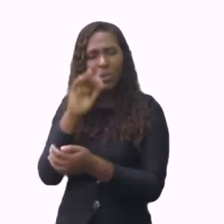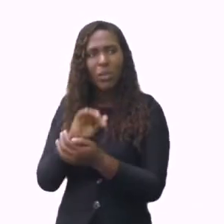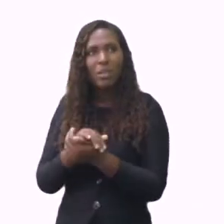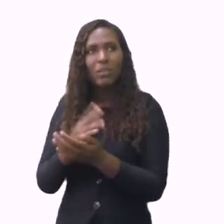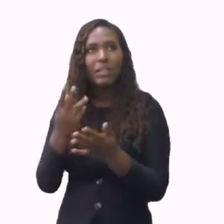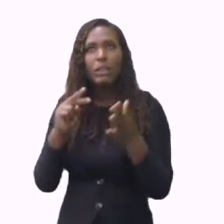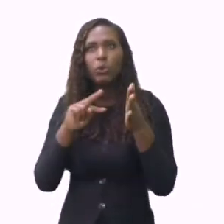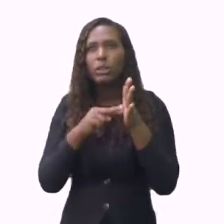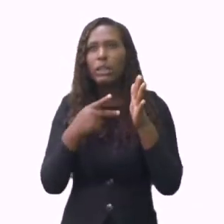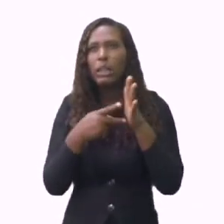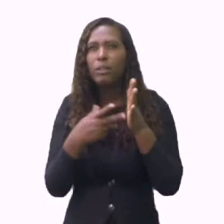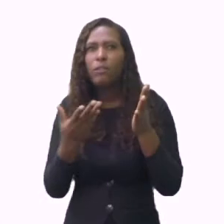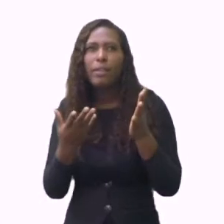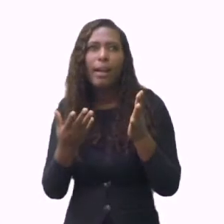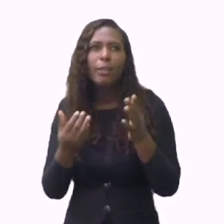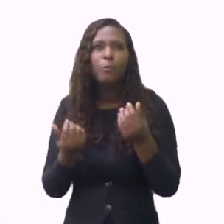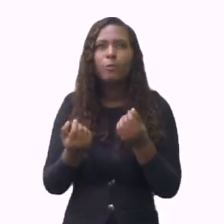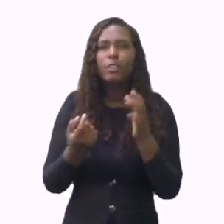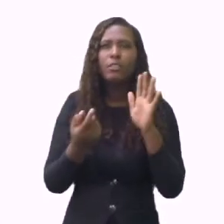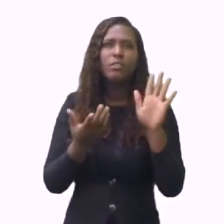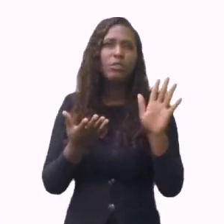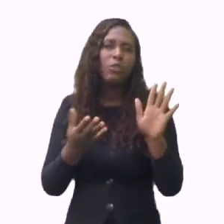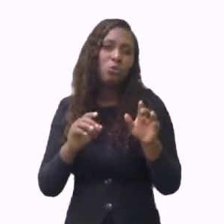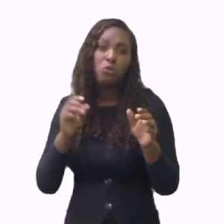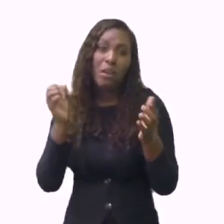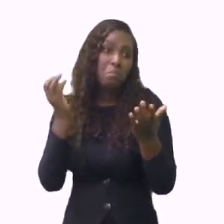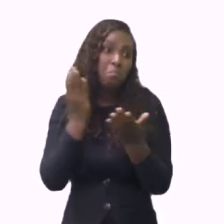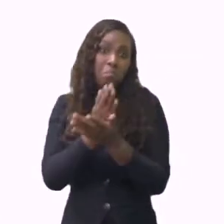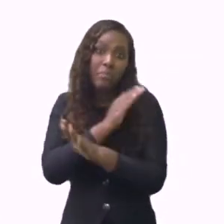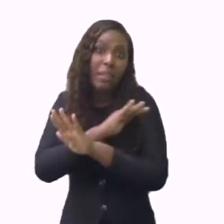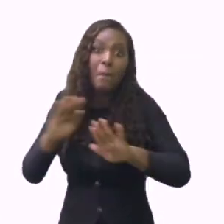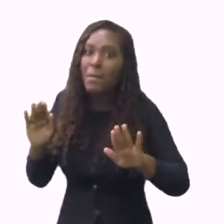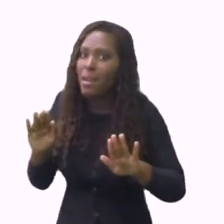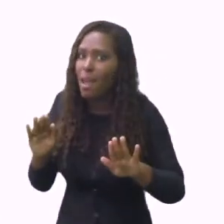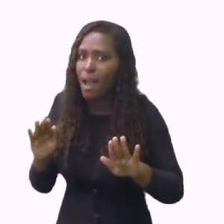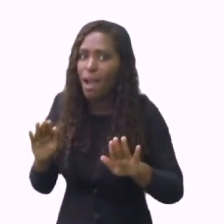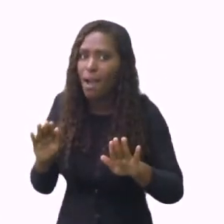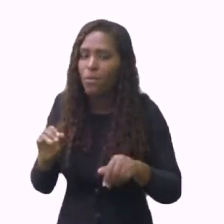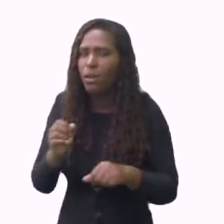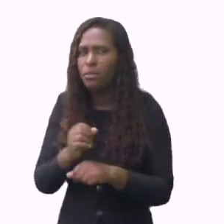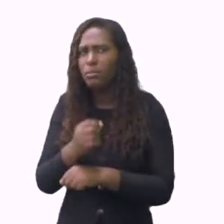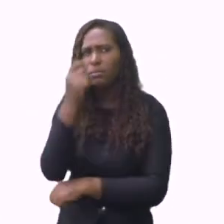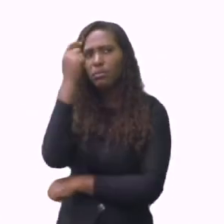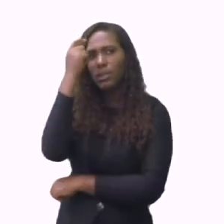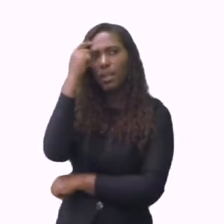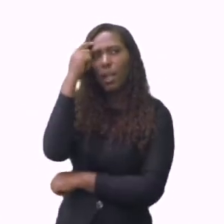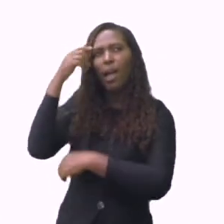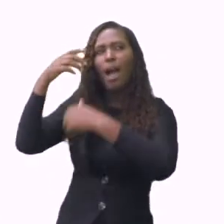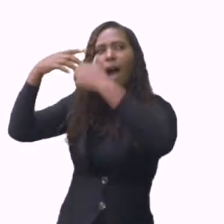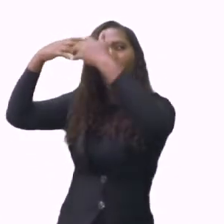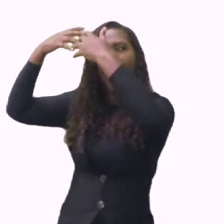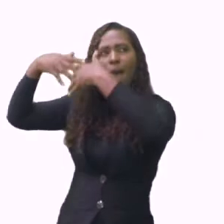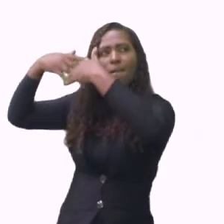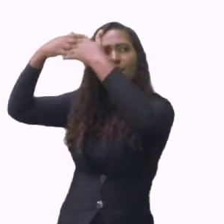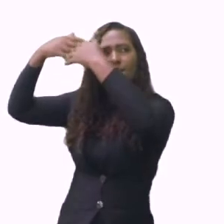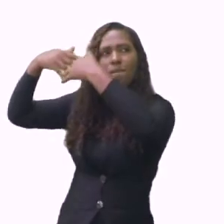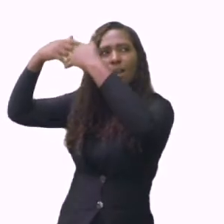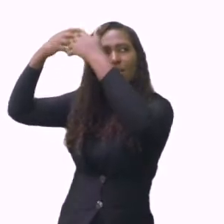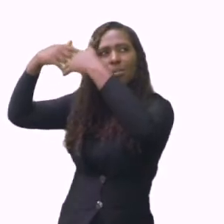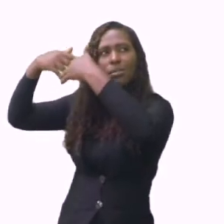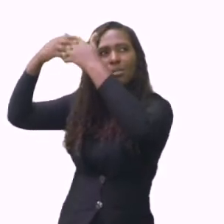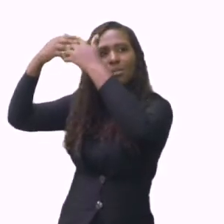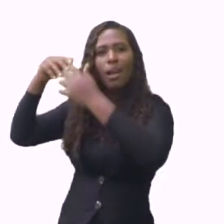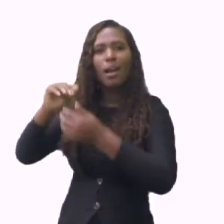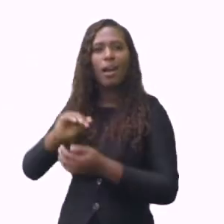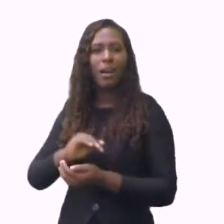vou acabar aquela frase, eu não vou ter um ponto final, eu não vou finalizar. Eu vou deixar alguma coisa subentendida.